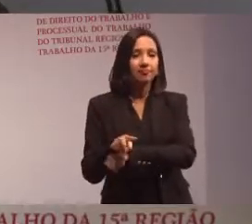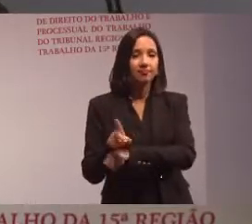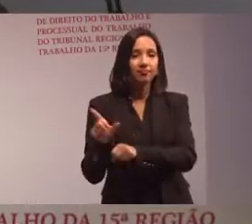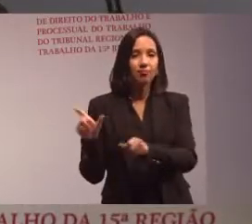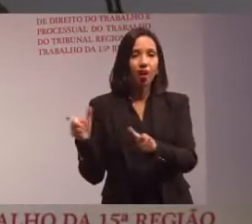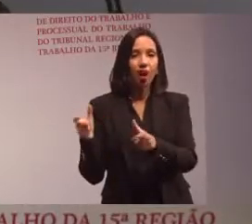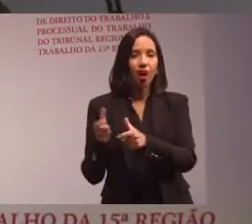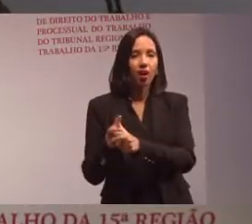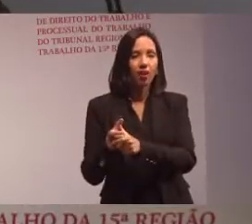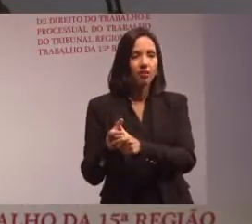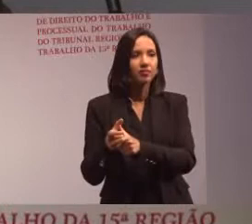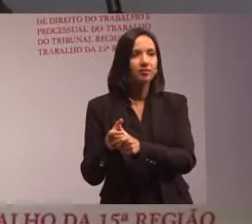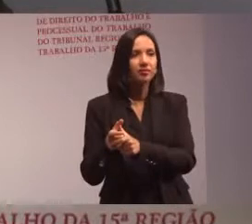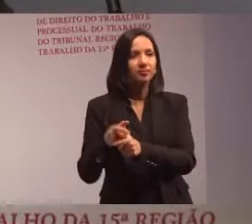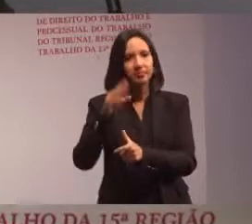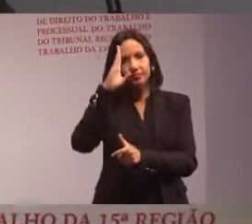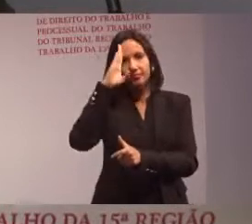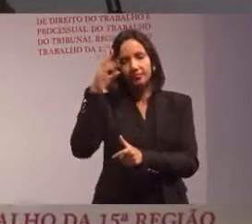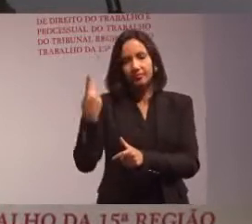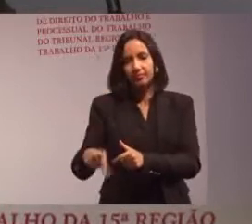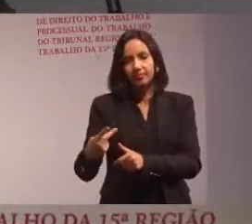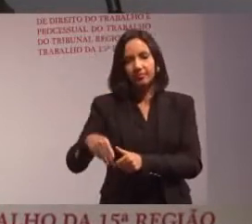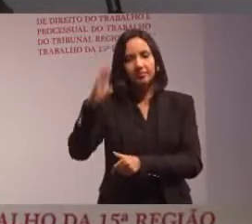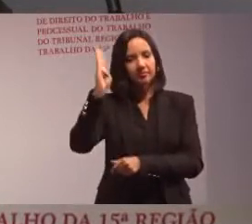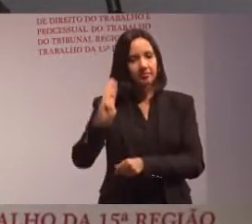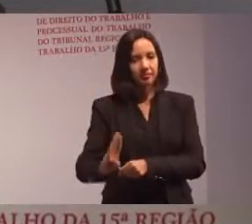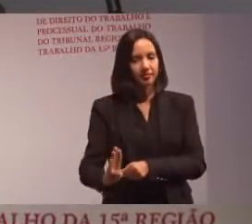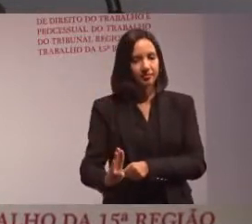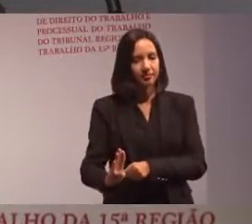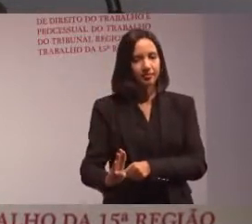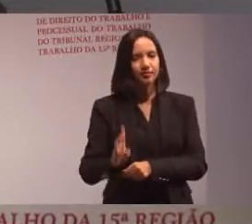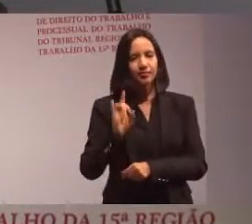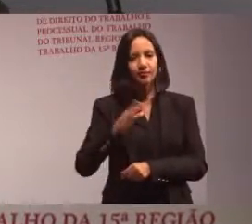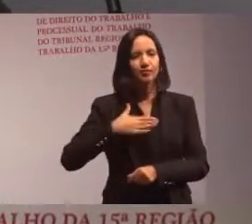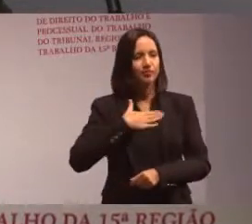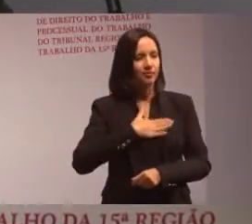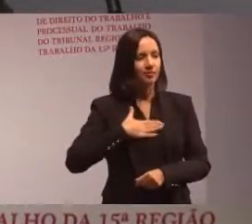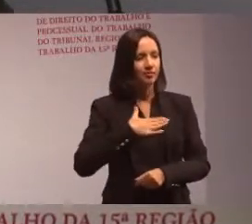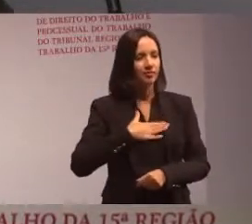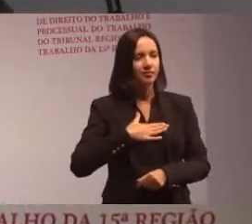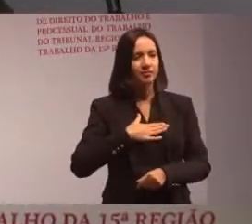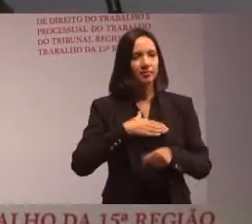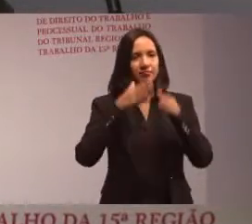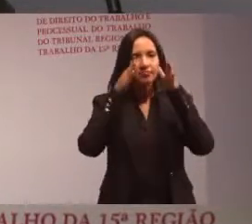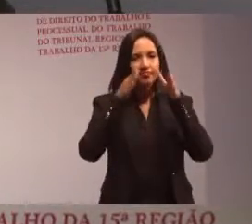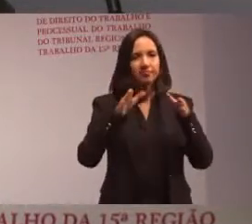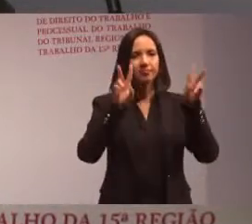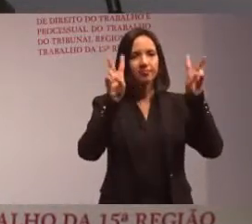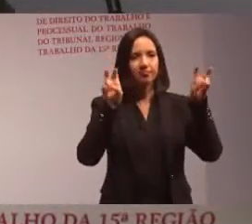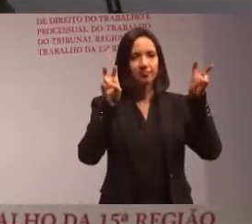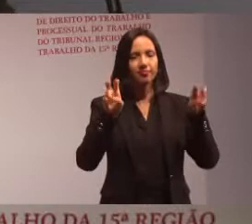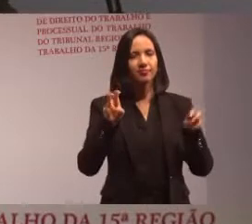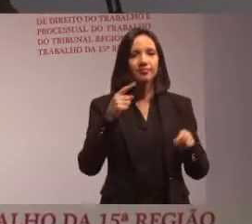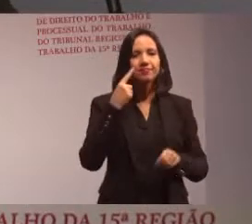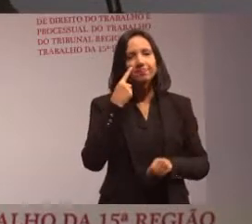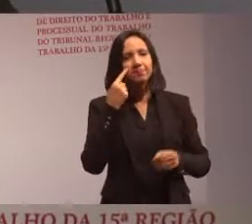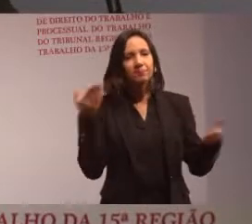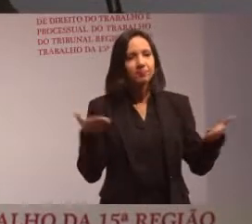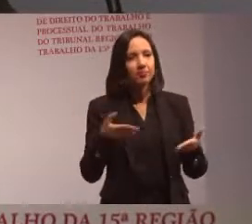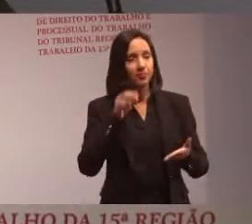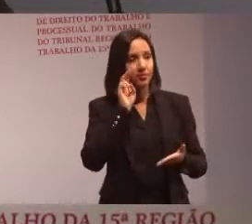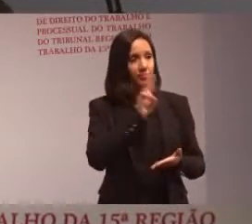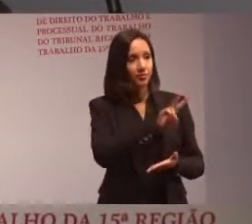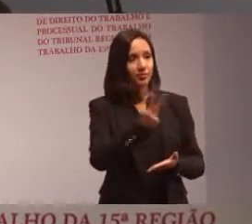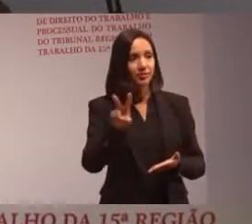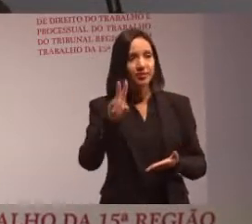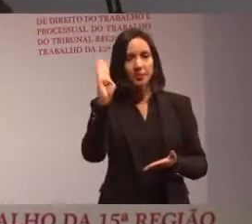diminuído, principalmente no Brasil. E aqui eu gostaria só de fazer uma observação, né? Talvez o que a gente veja no Brasil,